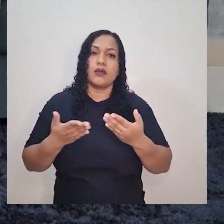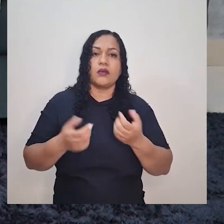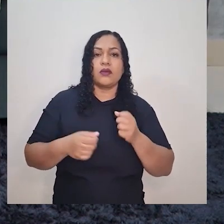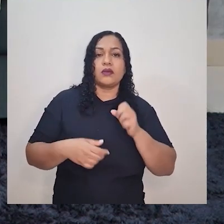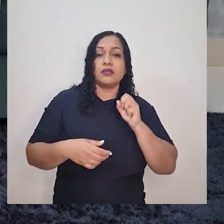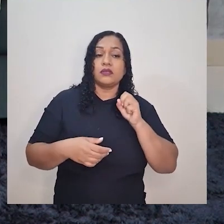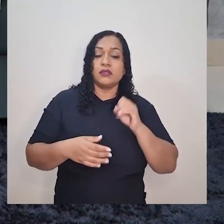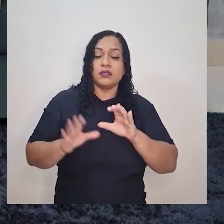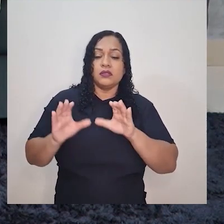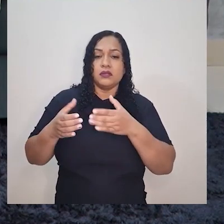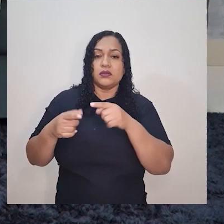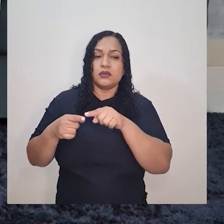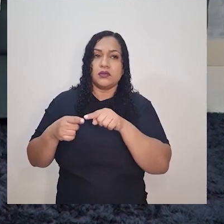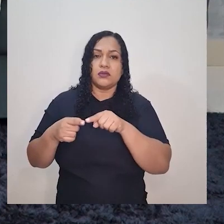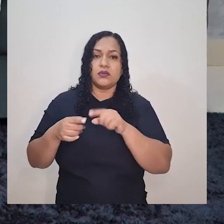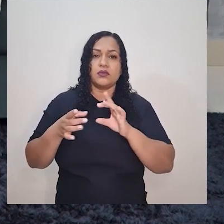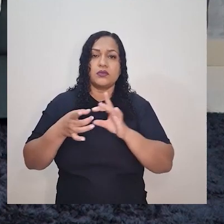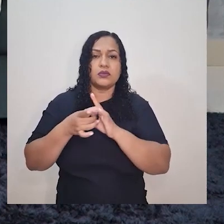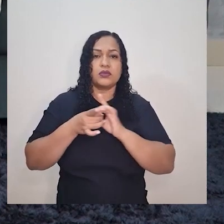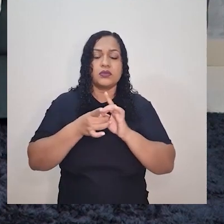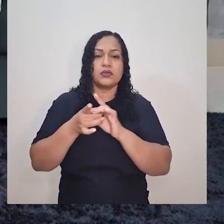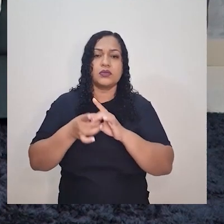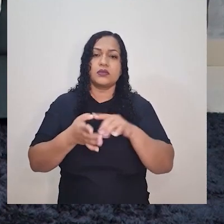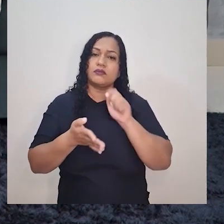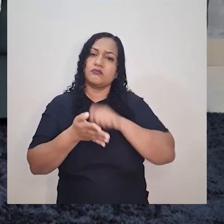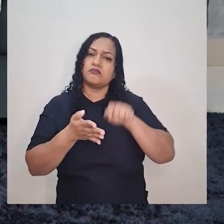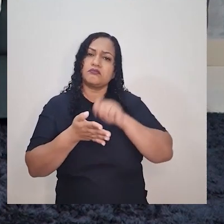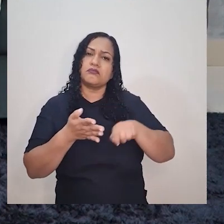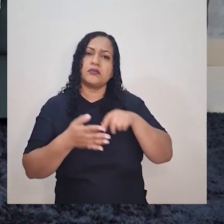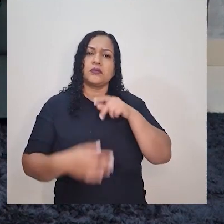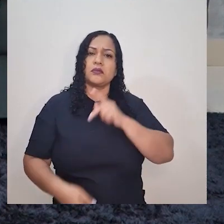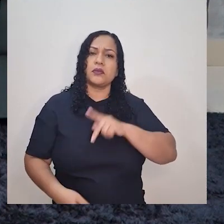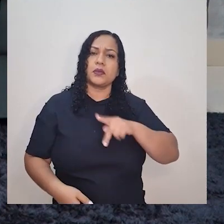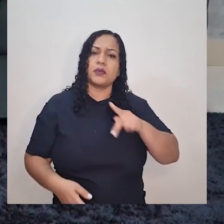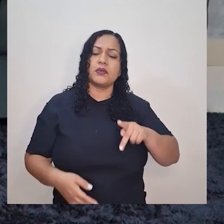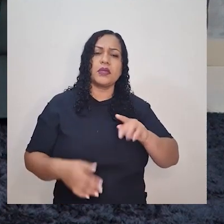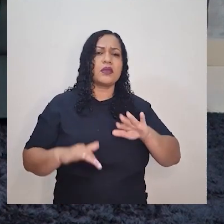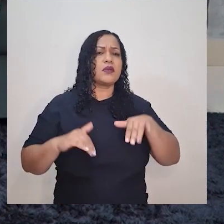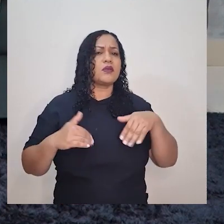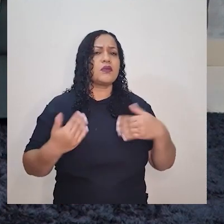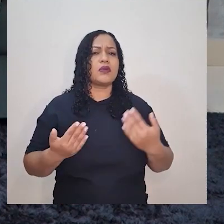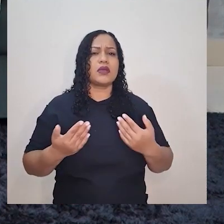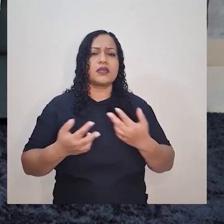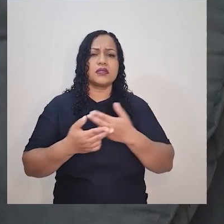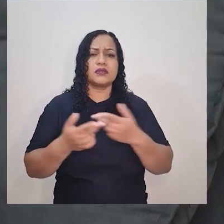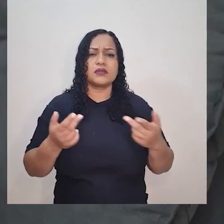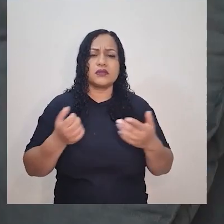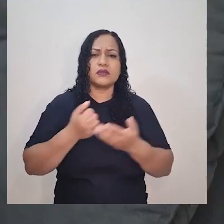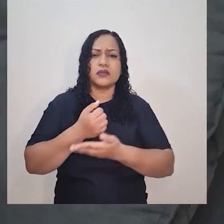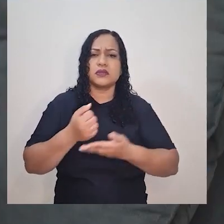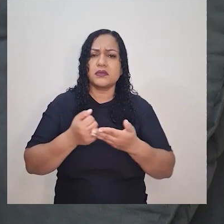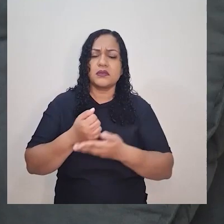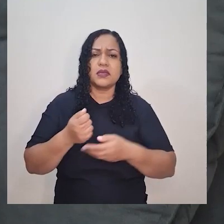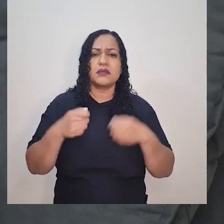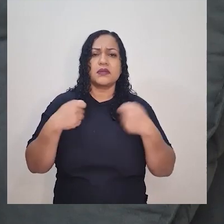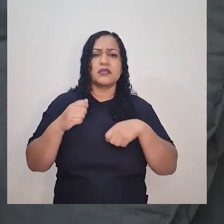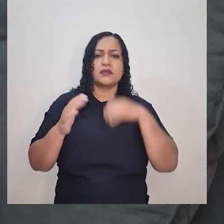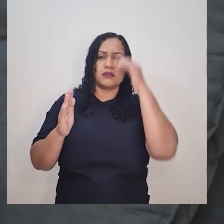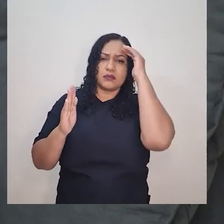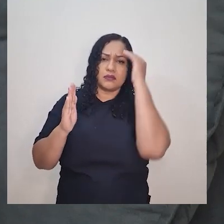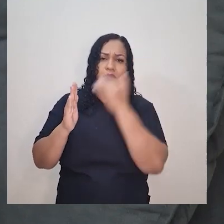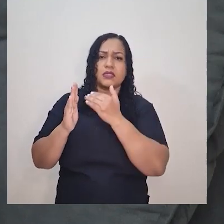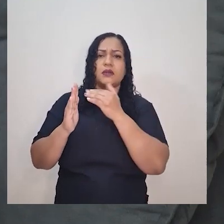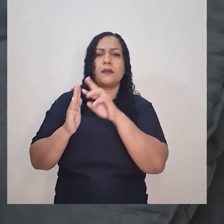PPP, quais seriam ou são os elementos básicos que devem ser levados em consideração? Kelly, mais uma vez nós